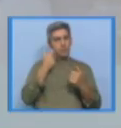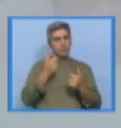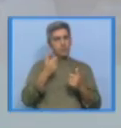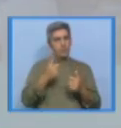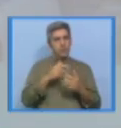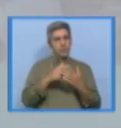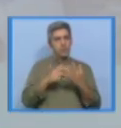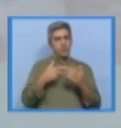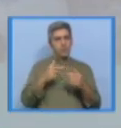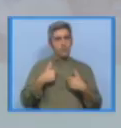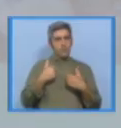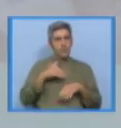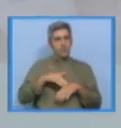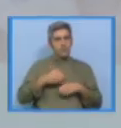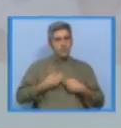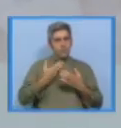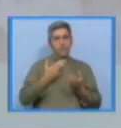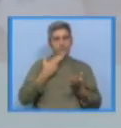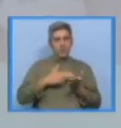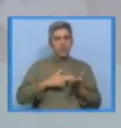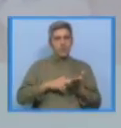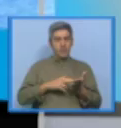e que vão dar o próprio testemunho delas, não é? É verdade.